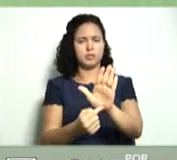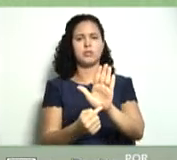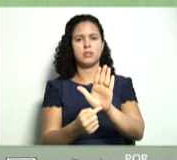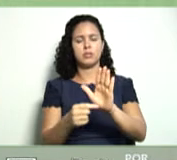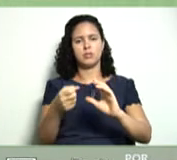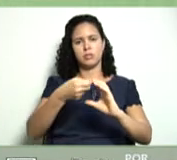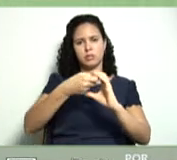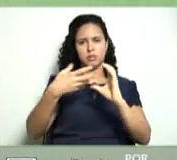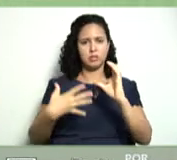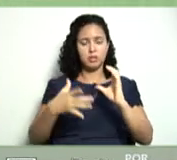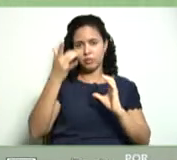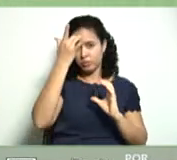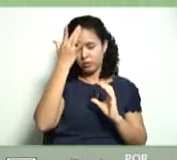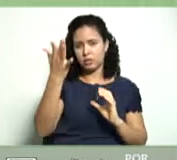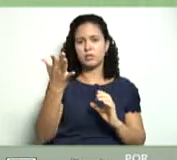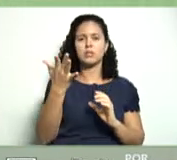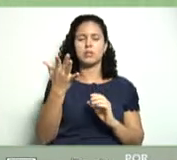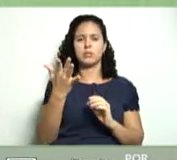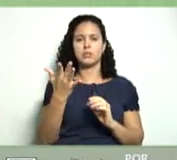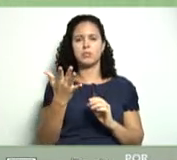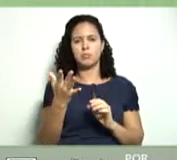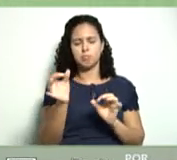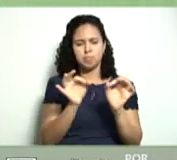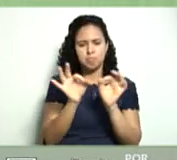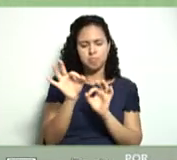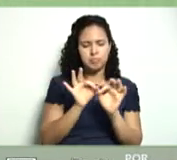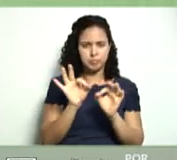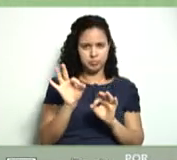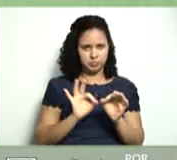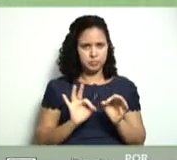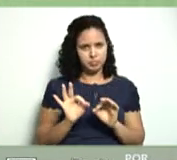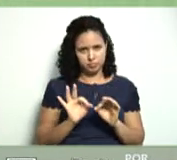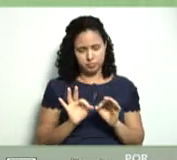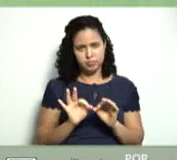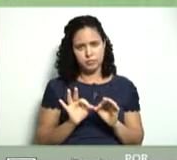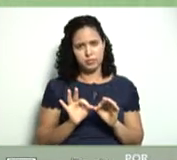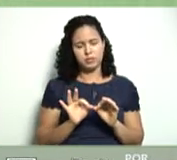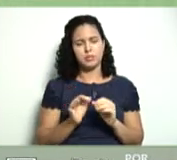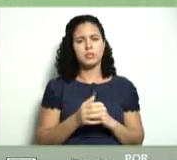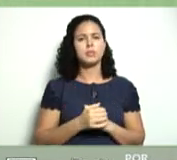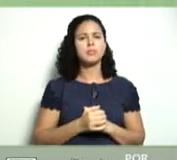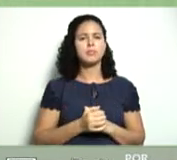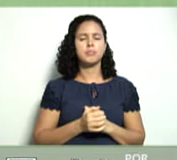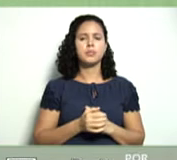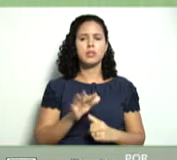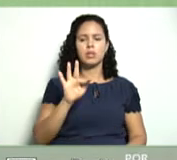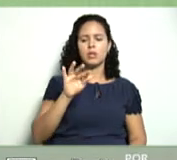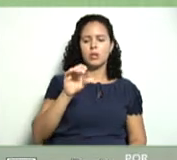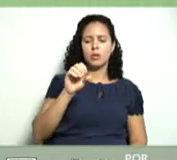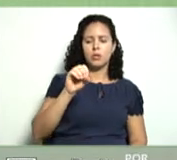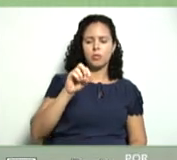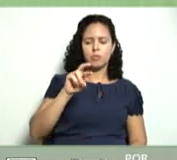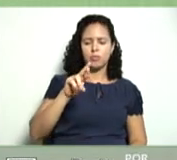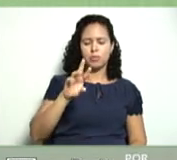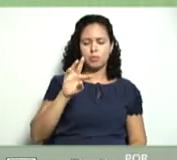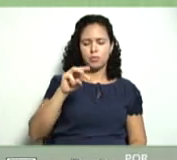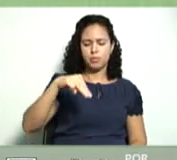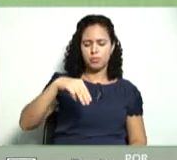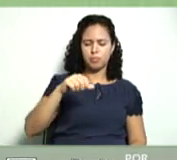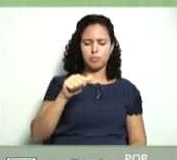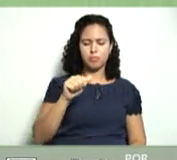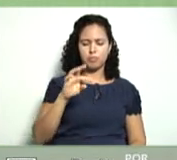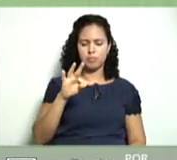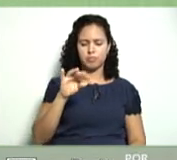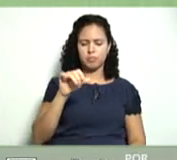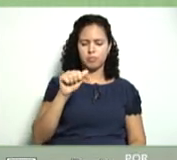facilita bastante na hora de fazer as formatações quando se fala em formatação essa gente é sempre